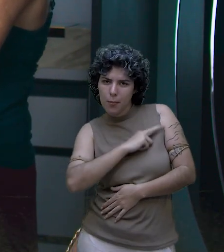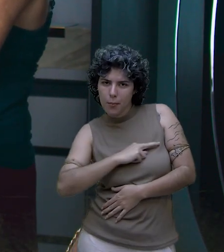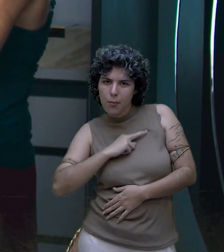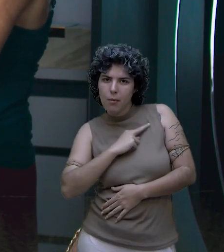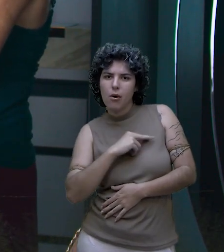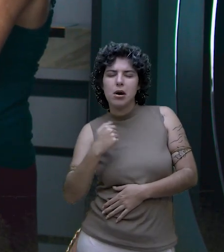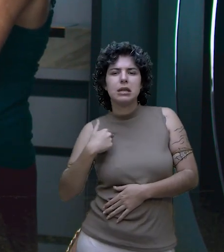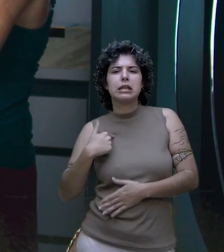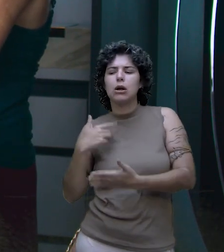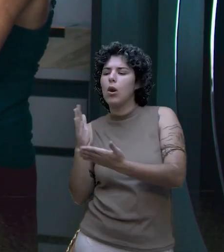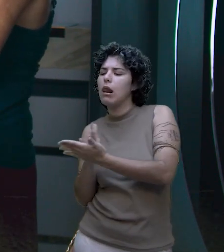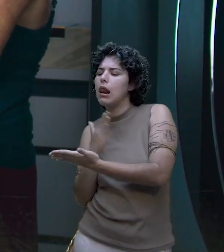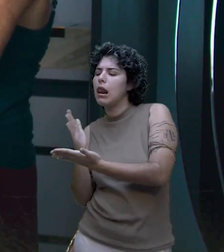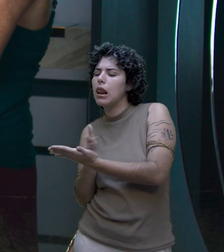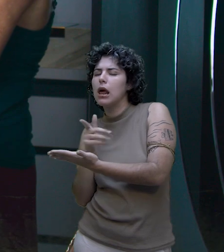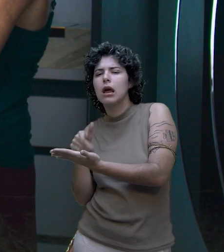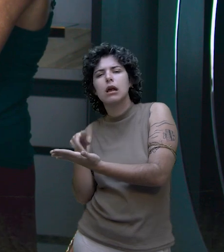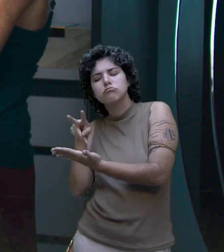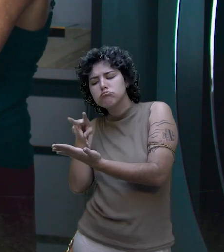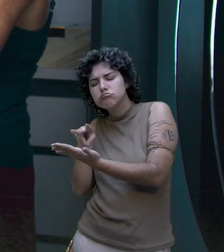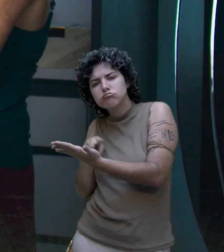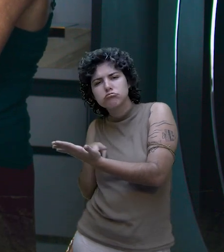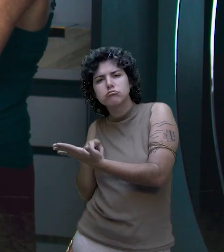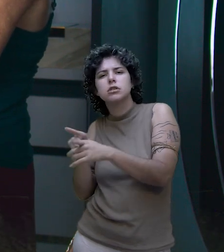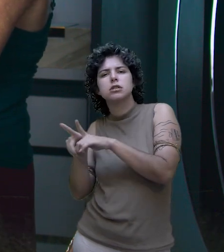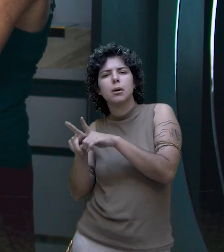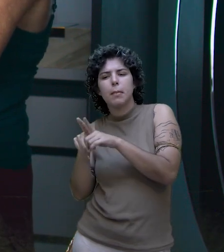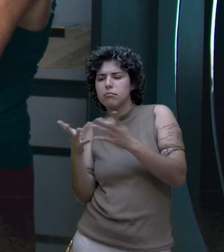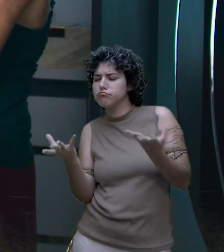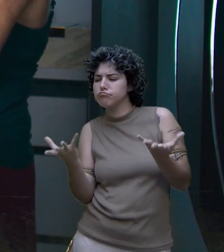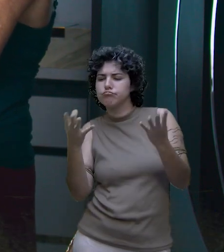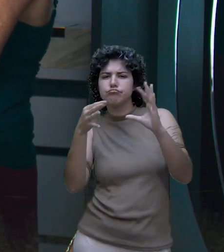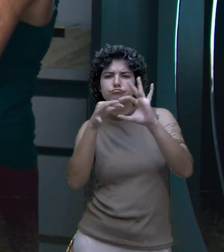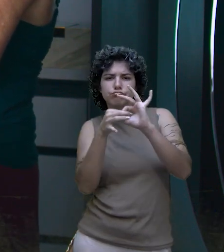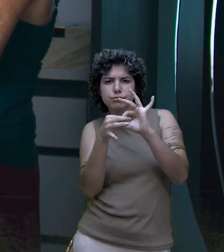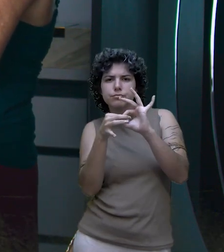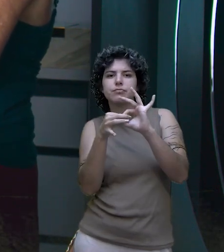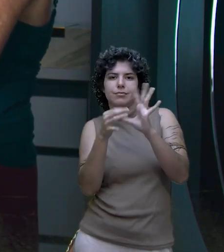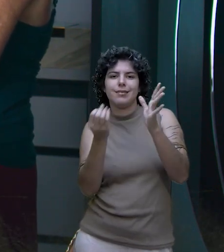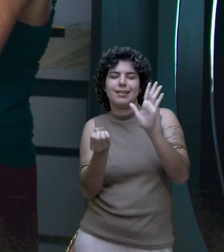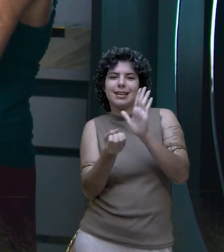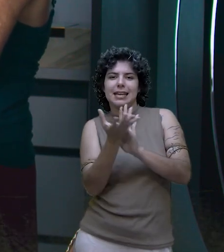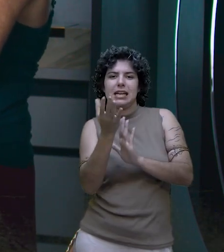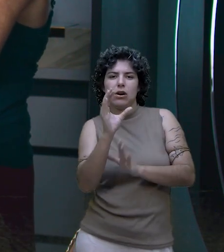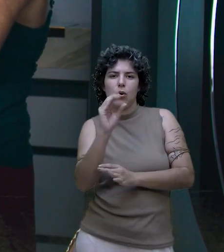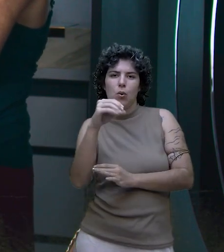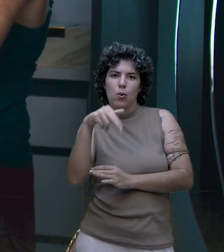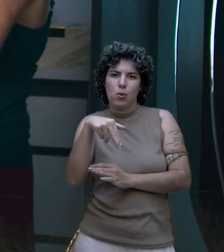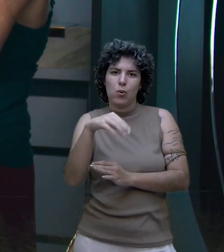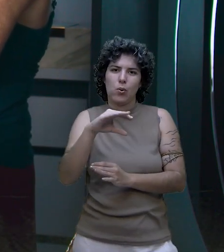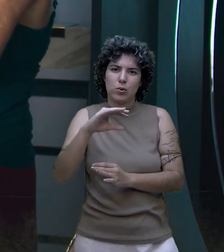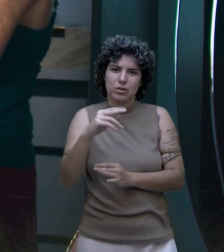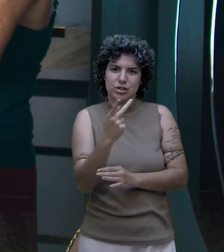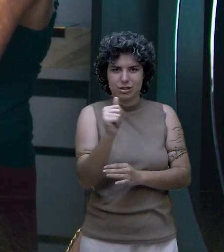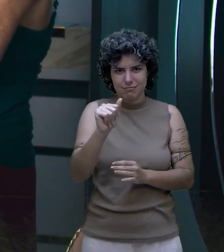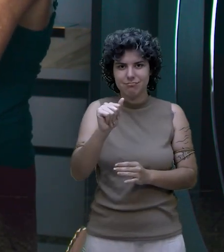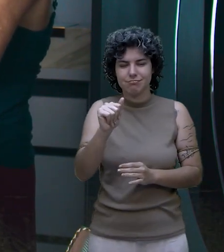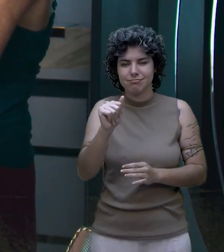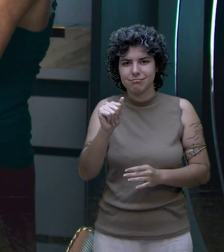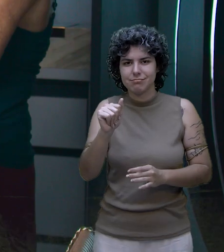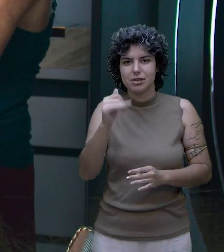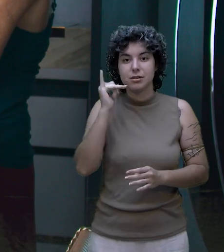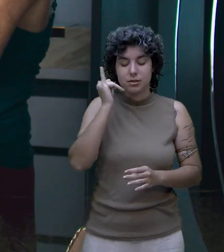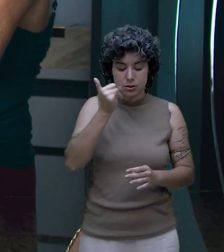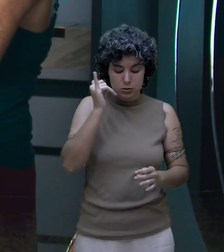E eu disse, por que não eu pegar todas essas ideias e criar o Concha? Então, o Concha é uma história de amor, né,